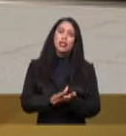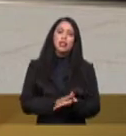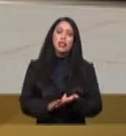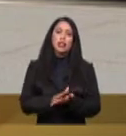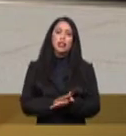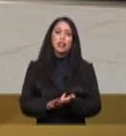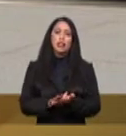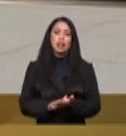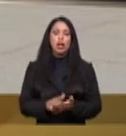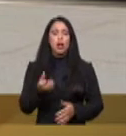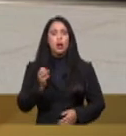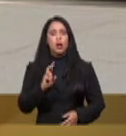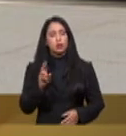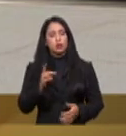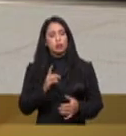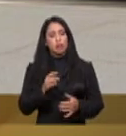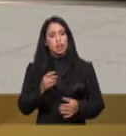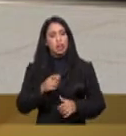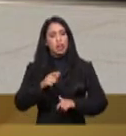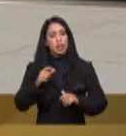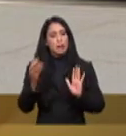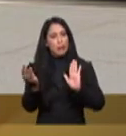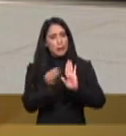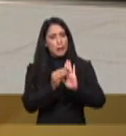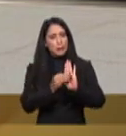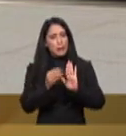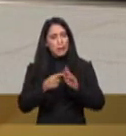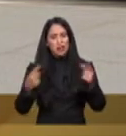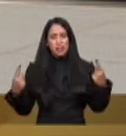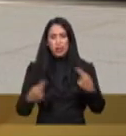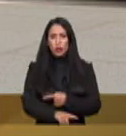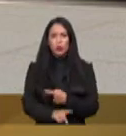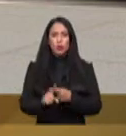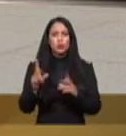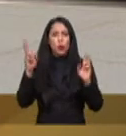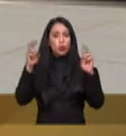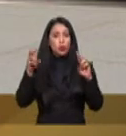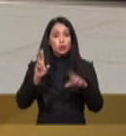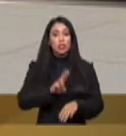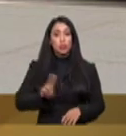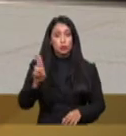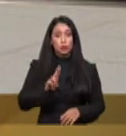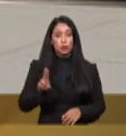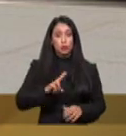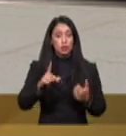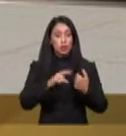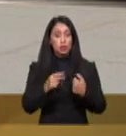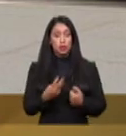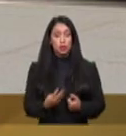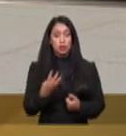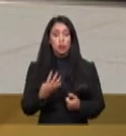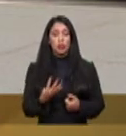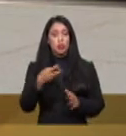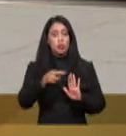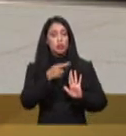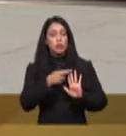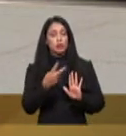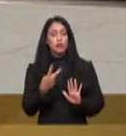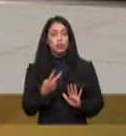não fornecidos pelo provedor de aplicação em desacordo com seus termos de uso. Artigo 34 da